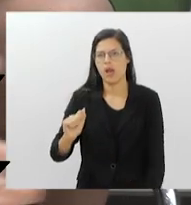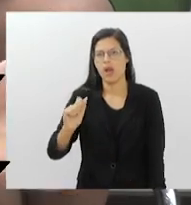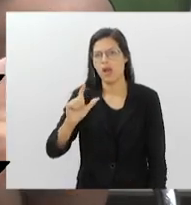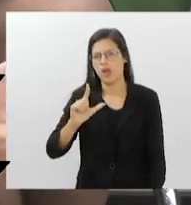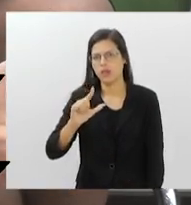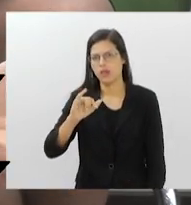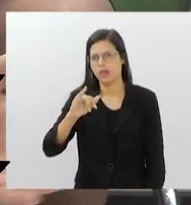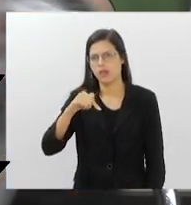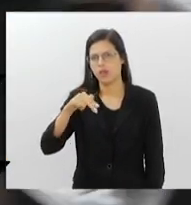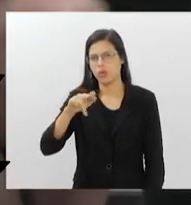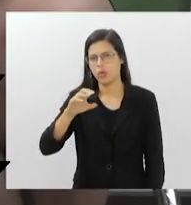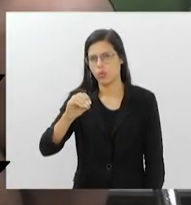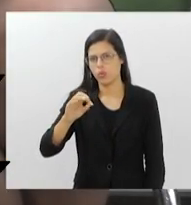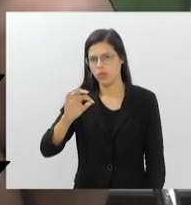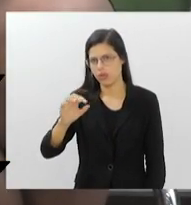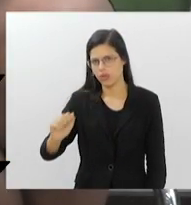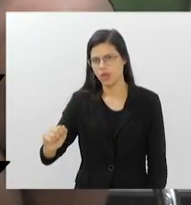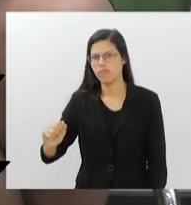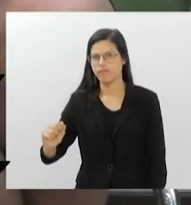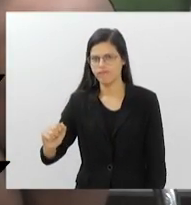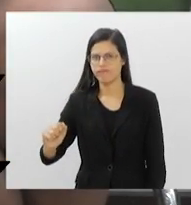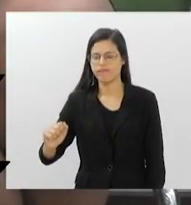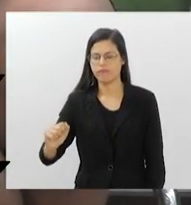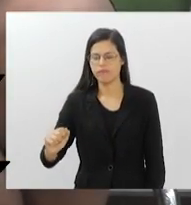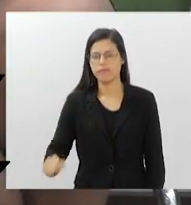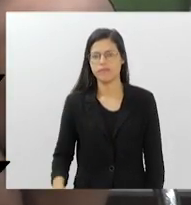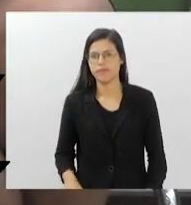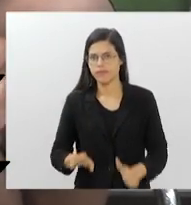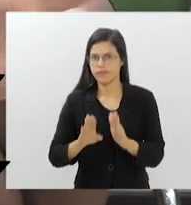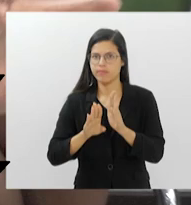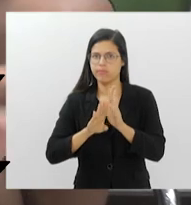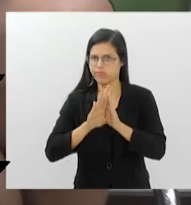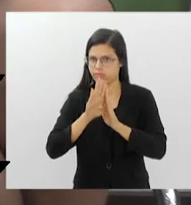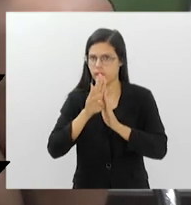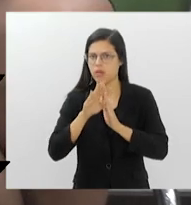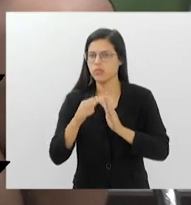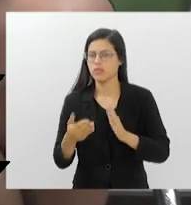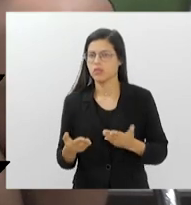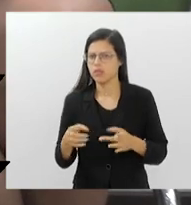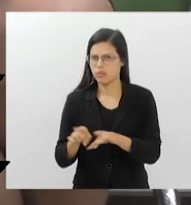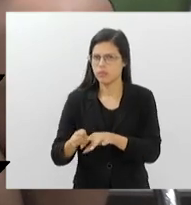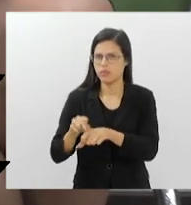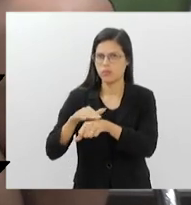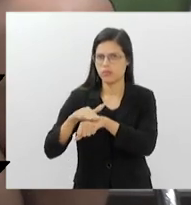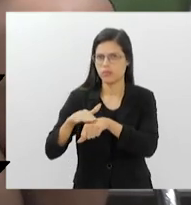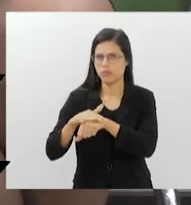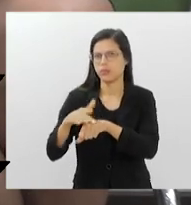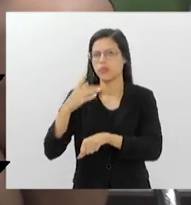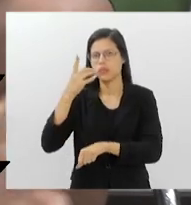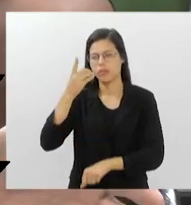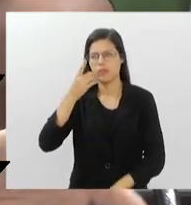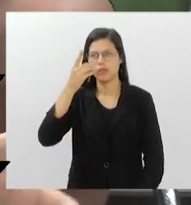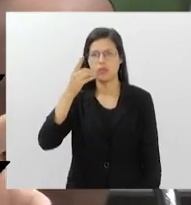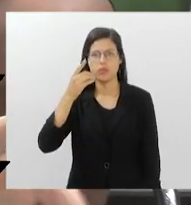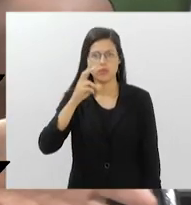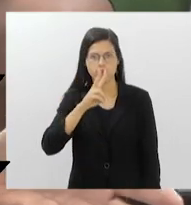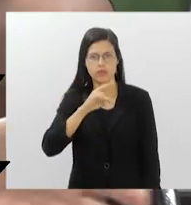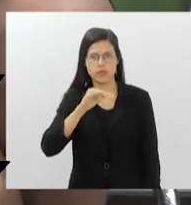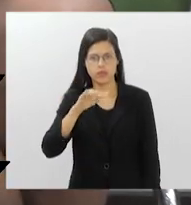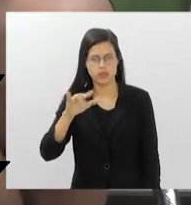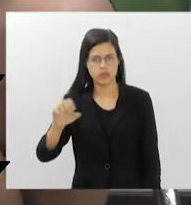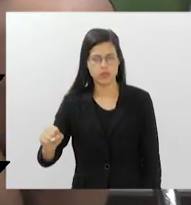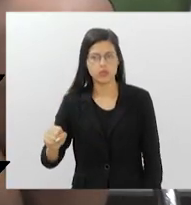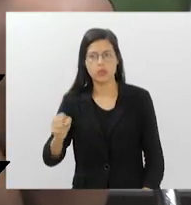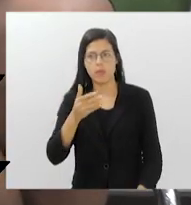extorsiva né É claro eu conversei também com o deputado Vinícius cozolino o melhor caminho